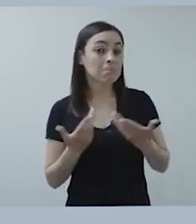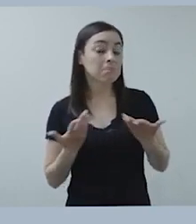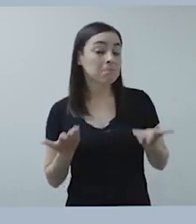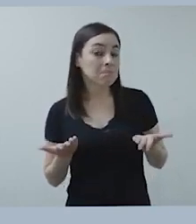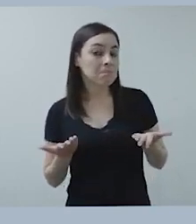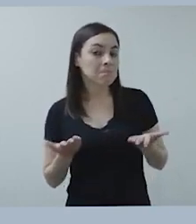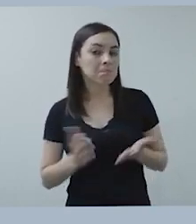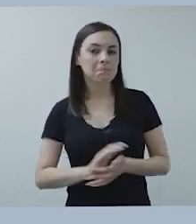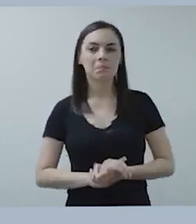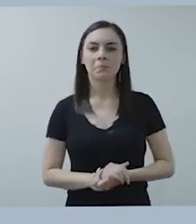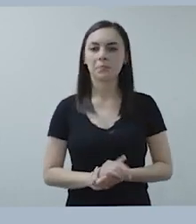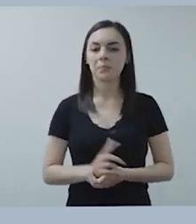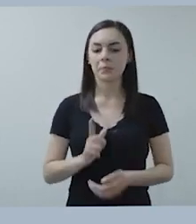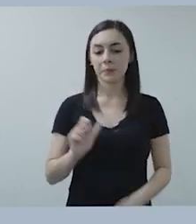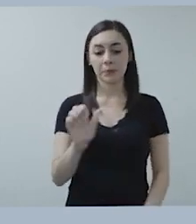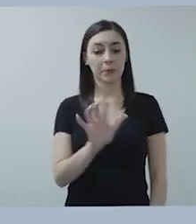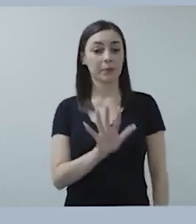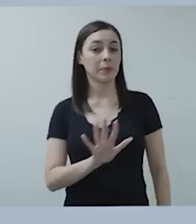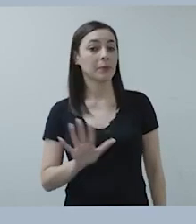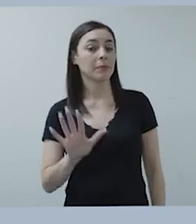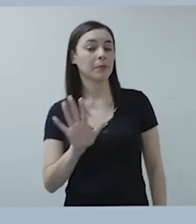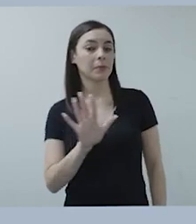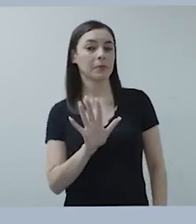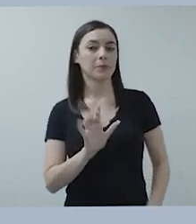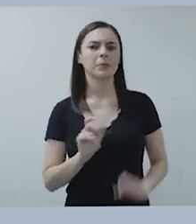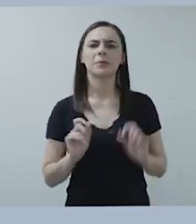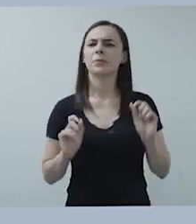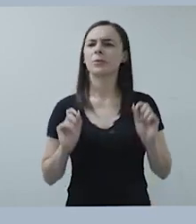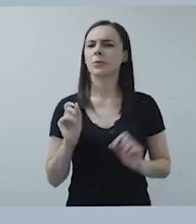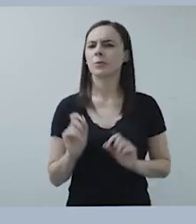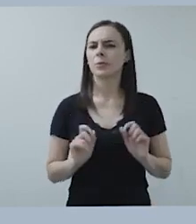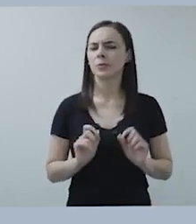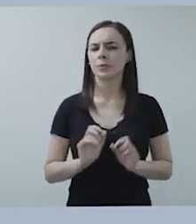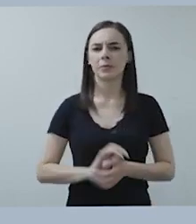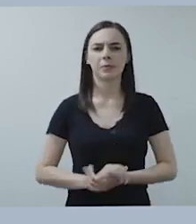Eu vou colocar aqui a imagem. O que será isso?